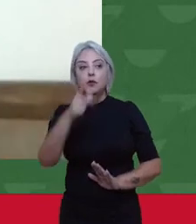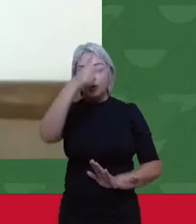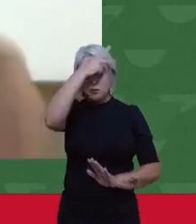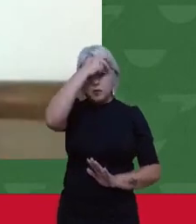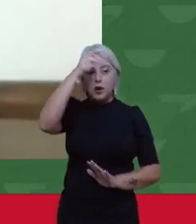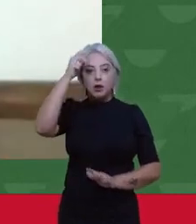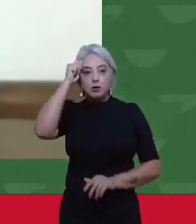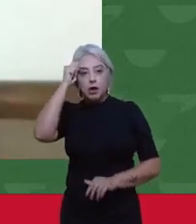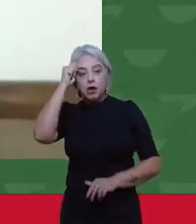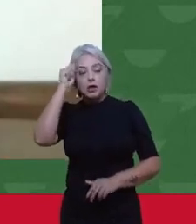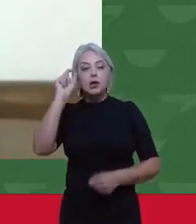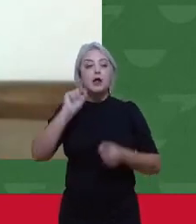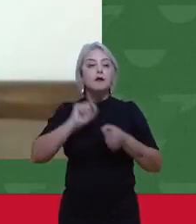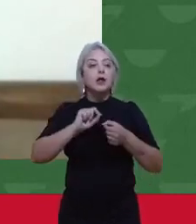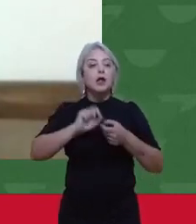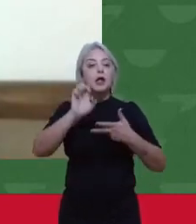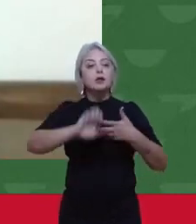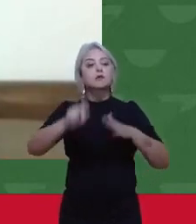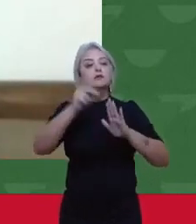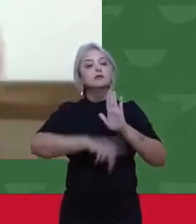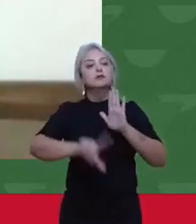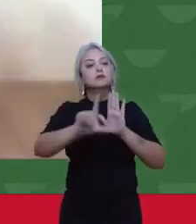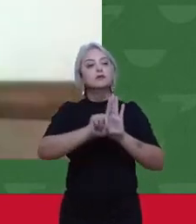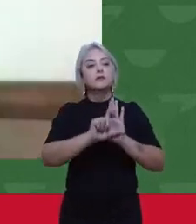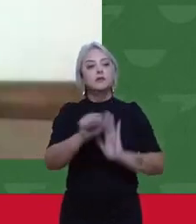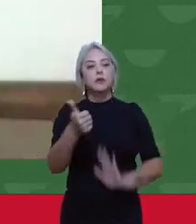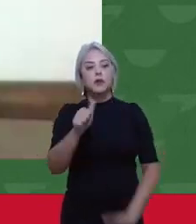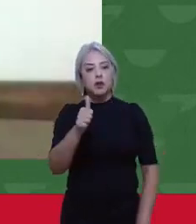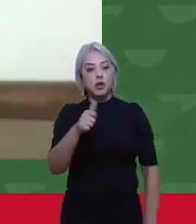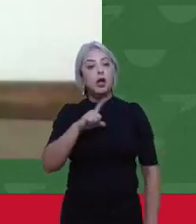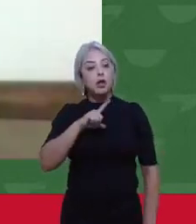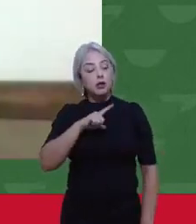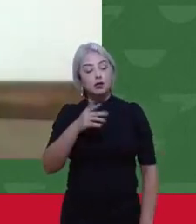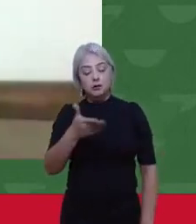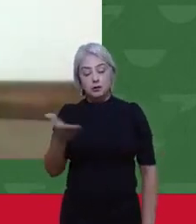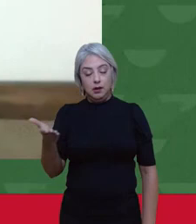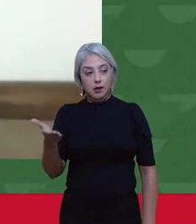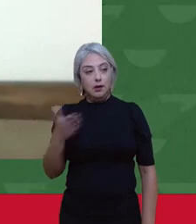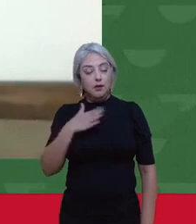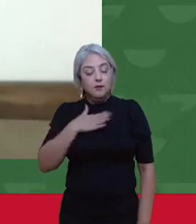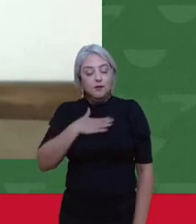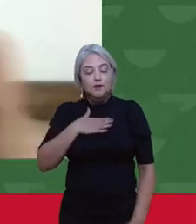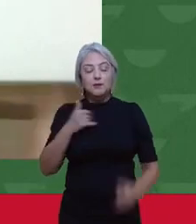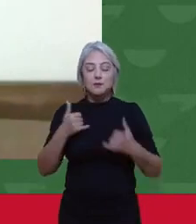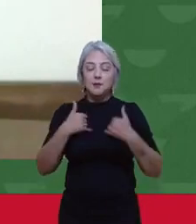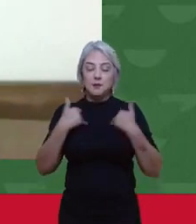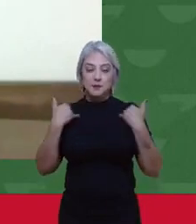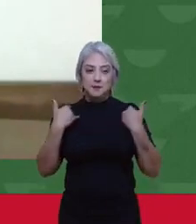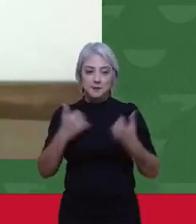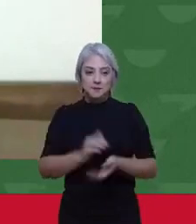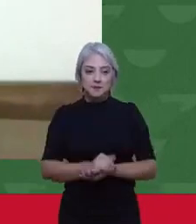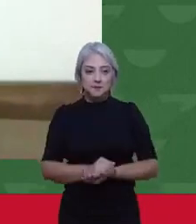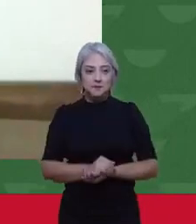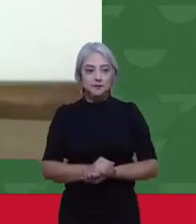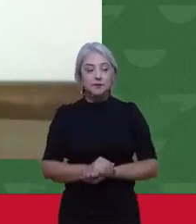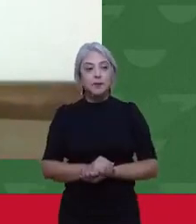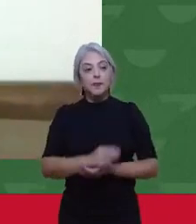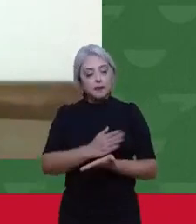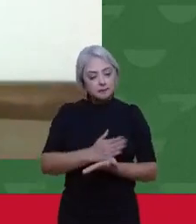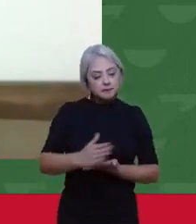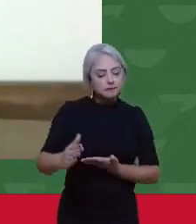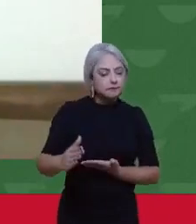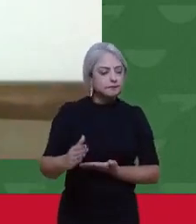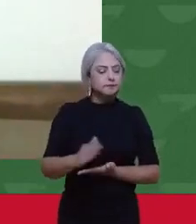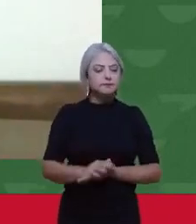prefeita, executora de projetos de lei dos 11 dos 12 que aí estão. Eu fico muito orgulhosa disso. E, a partir daí,